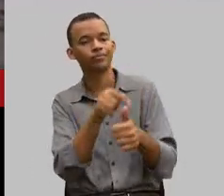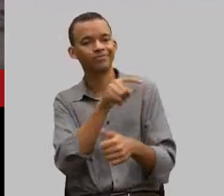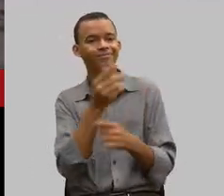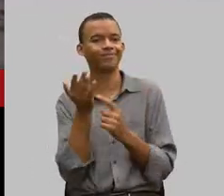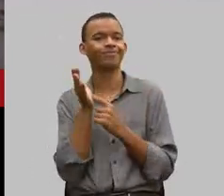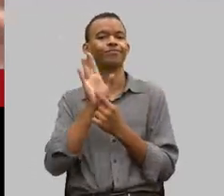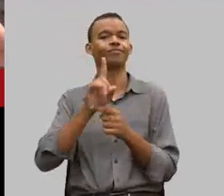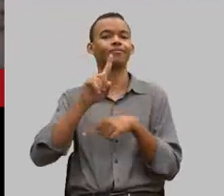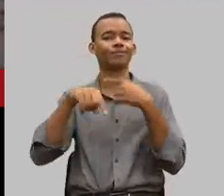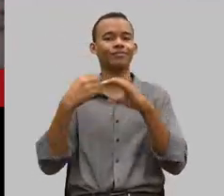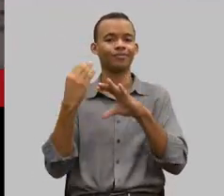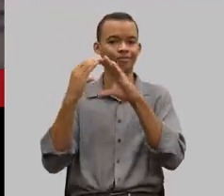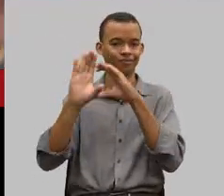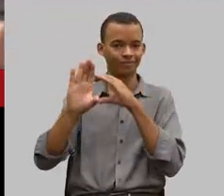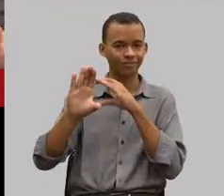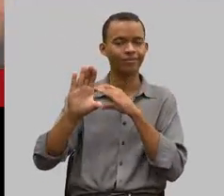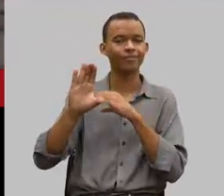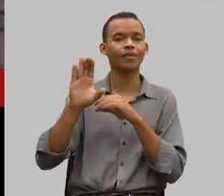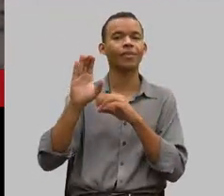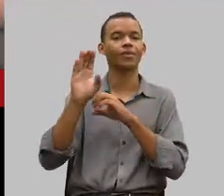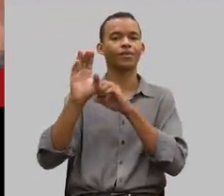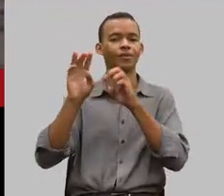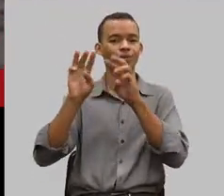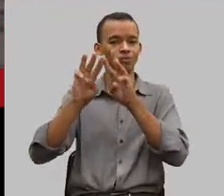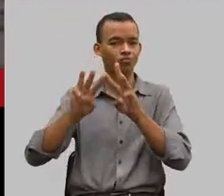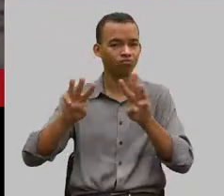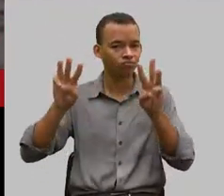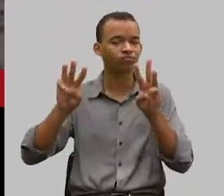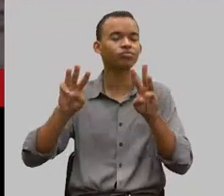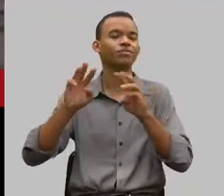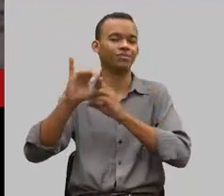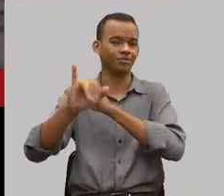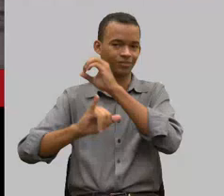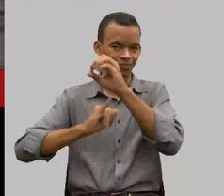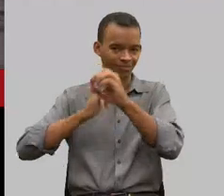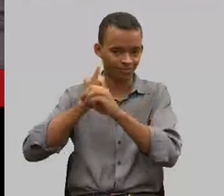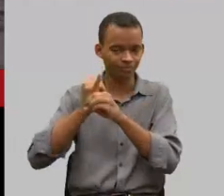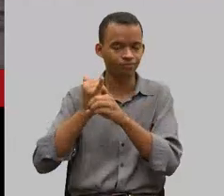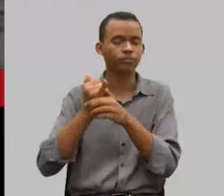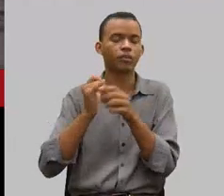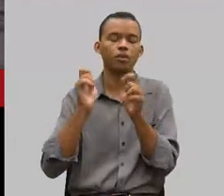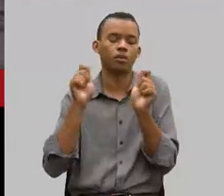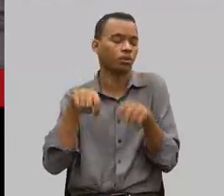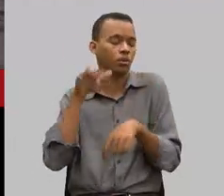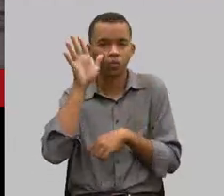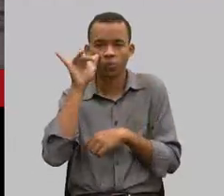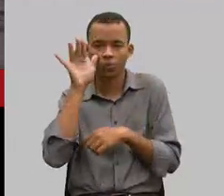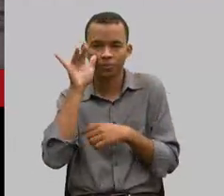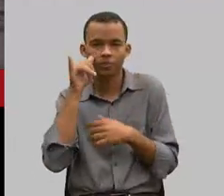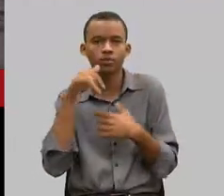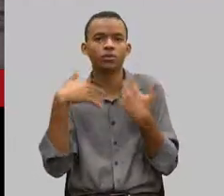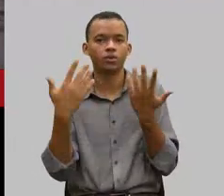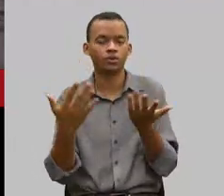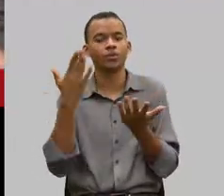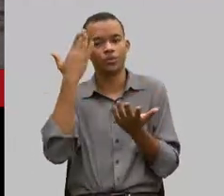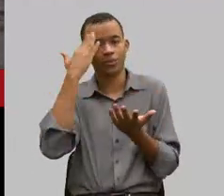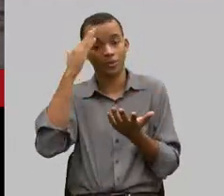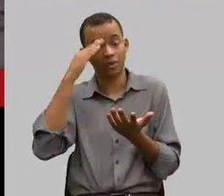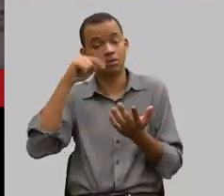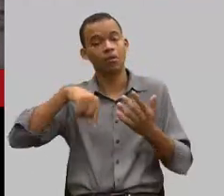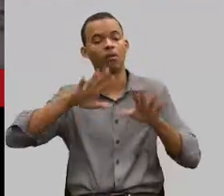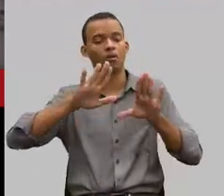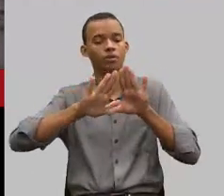públicas essa audiência fica gravada disponível para todo mundo então pra gente entender o espírito do Assembleia